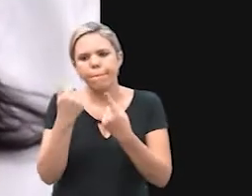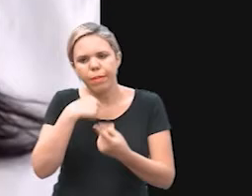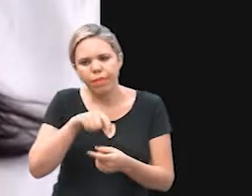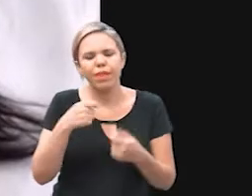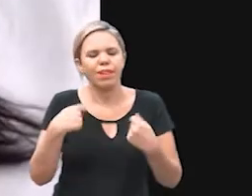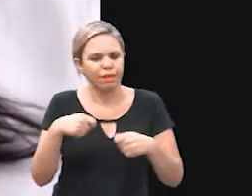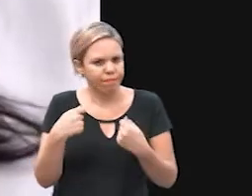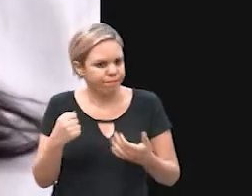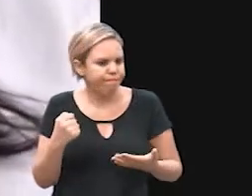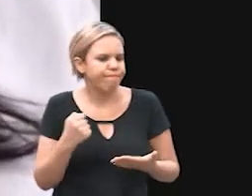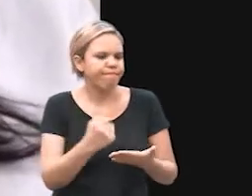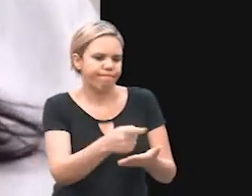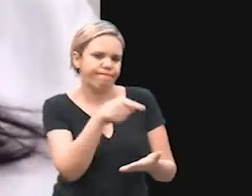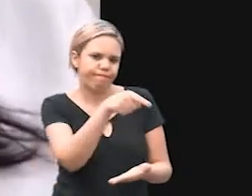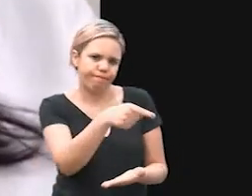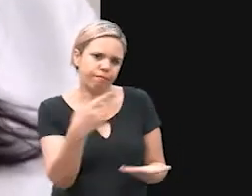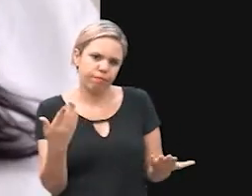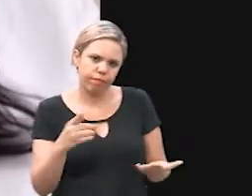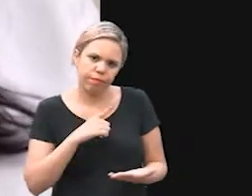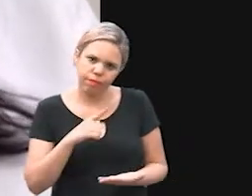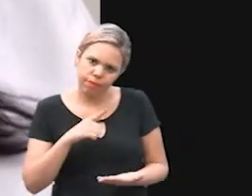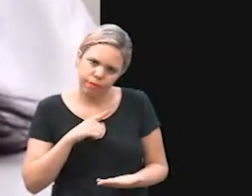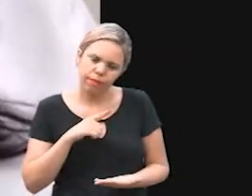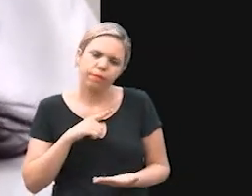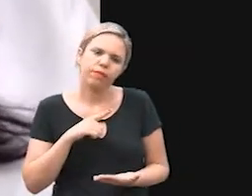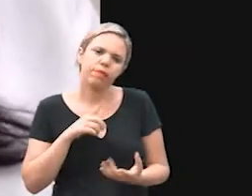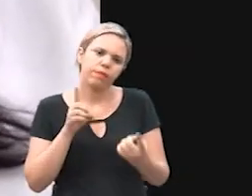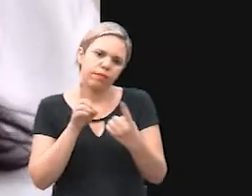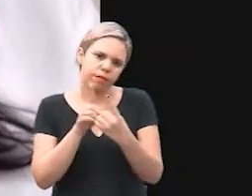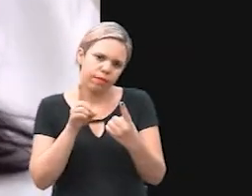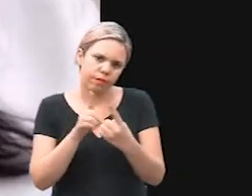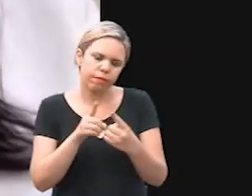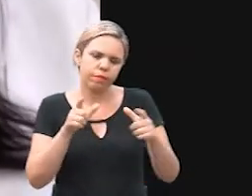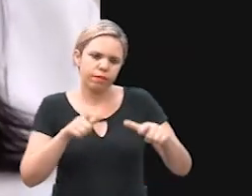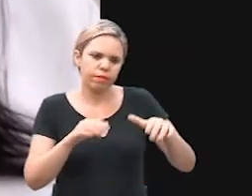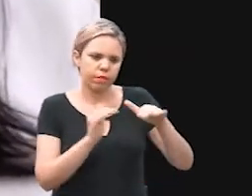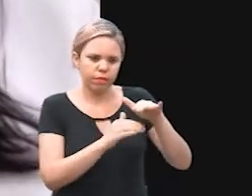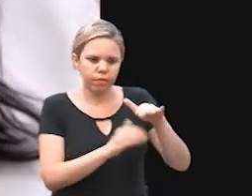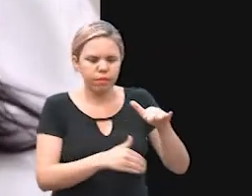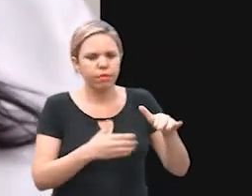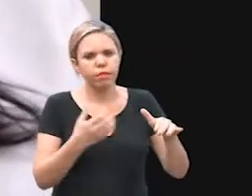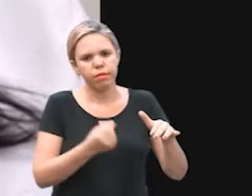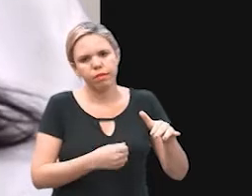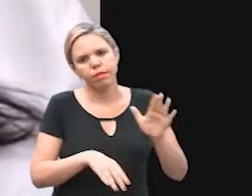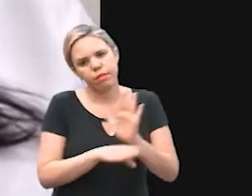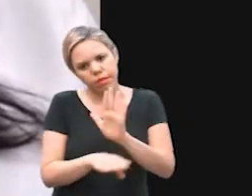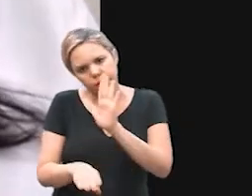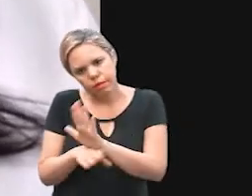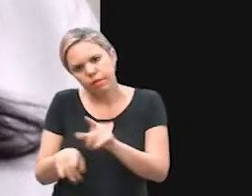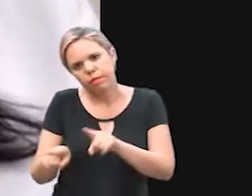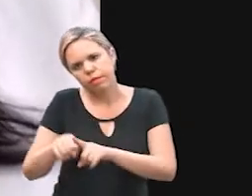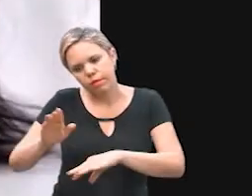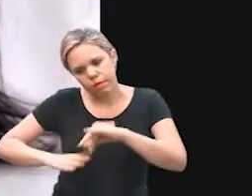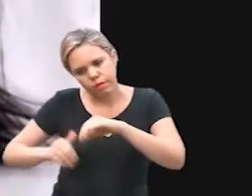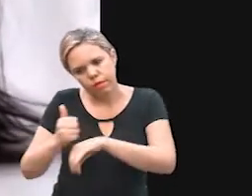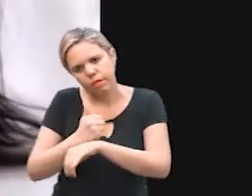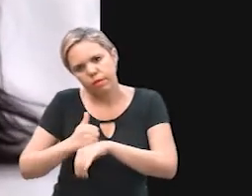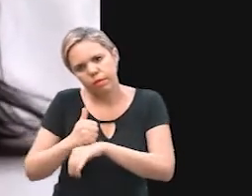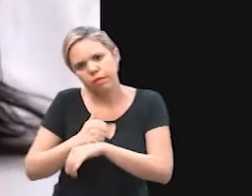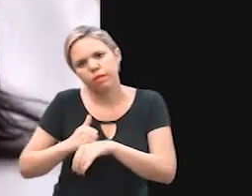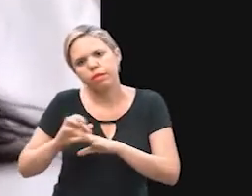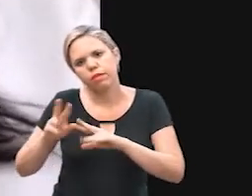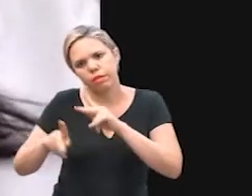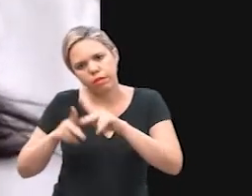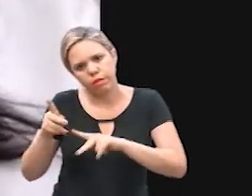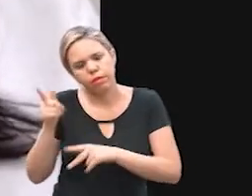mulheres precisam de ajuda, por isso hoje a gente tem o serviço do banco de leite que faz essa ajuda. Nós temos aí os profissionais de